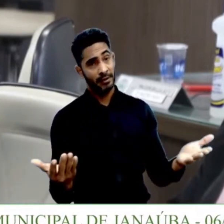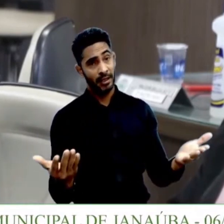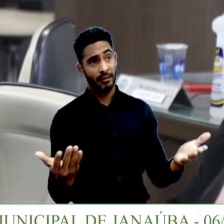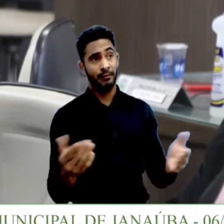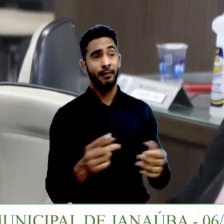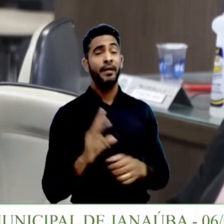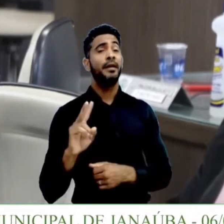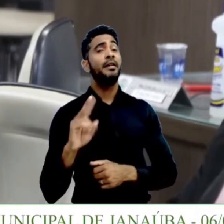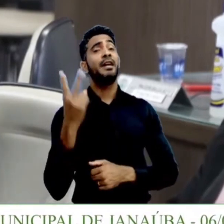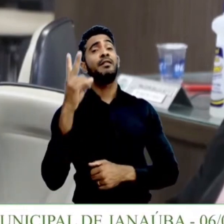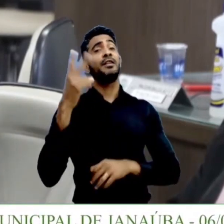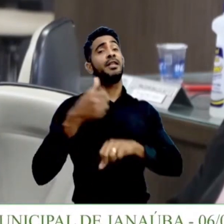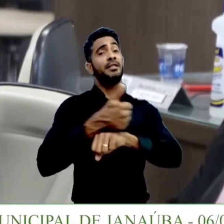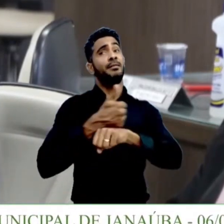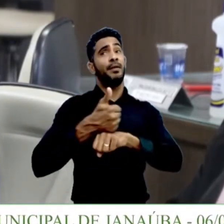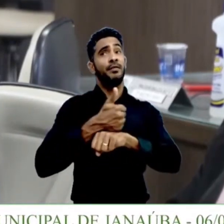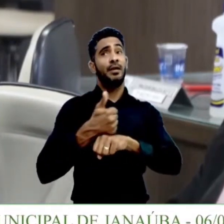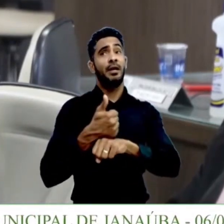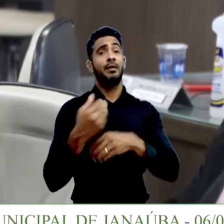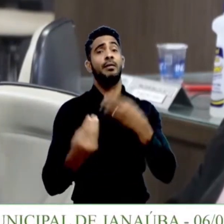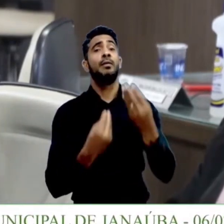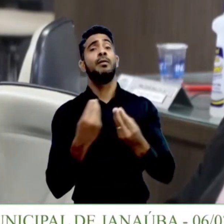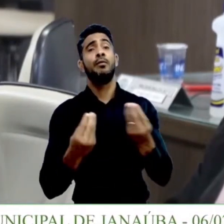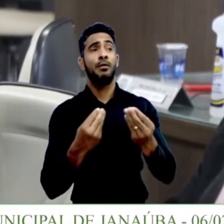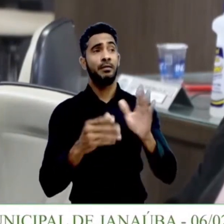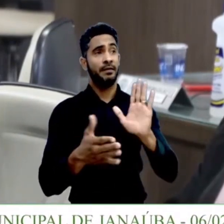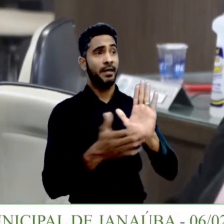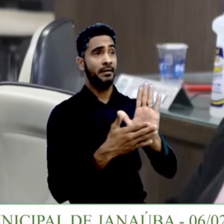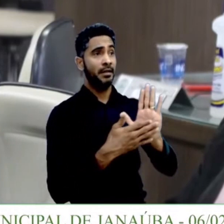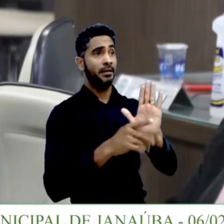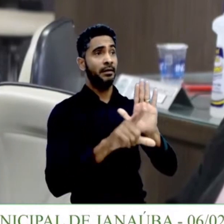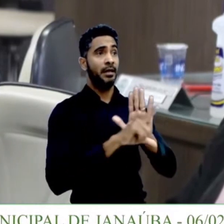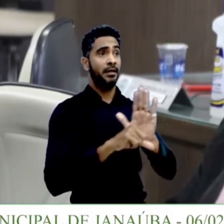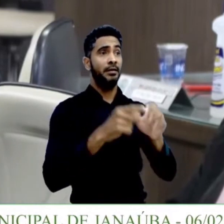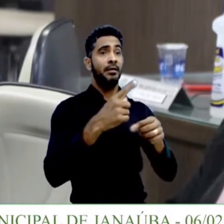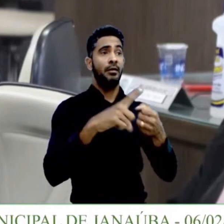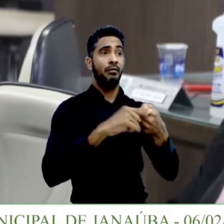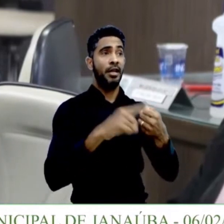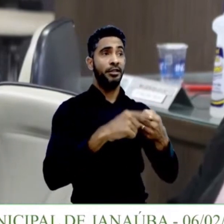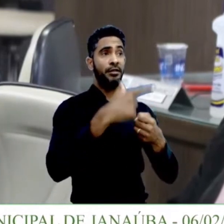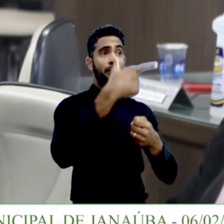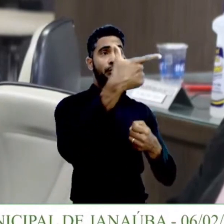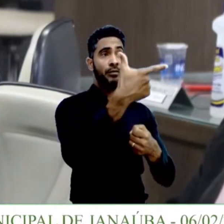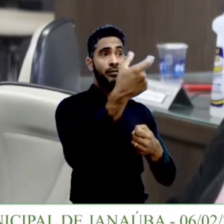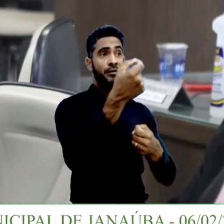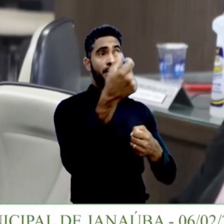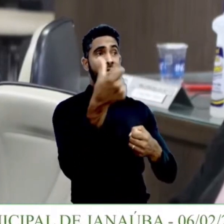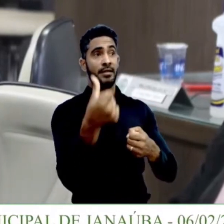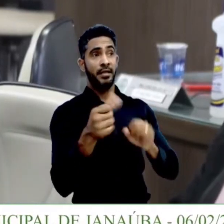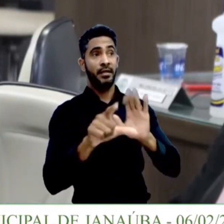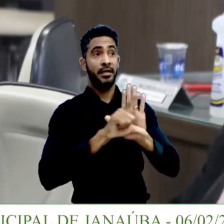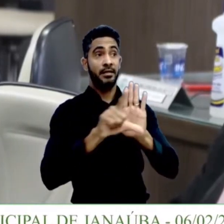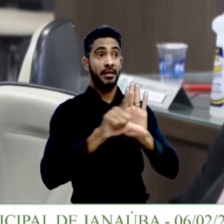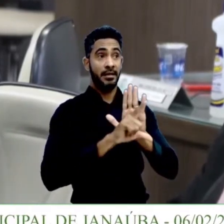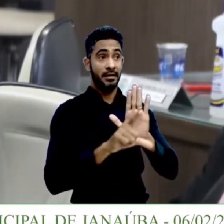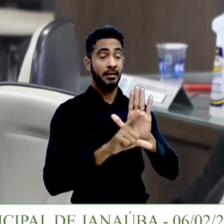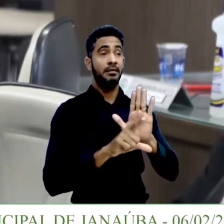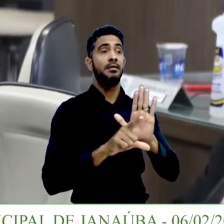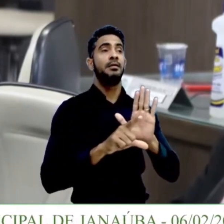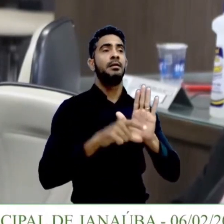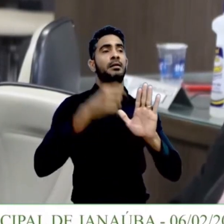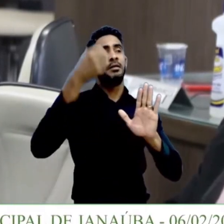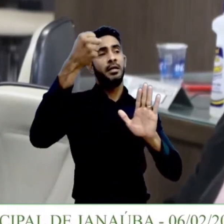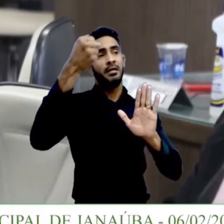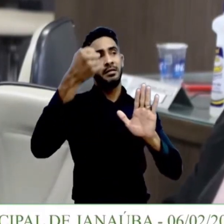a valorização profissional, quando você vai lá na lei, no artigo 206, que é a legislação maior, que